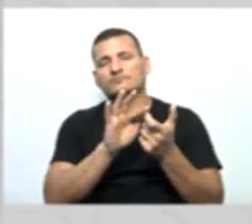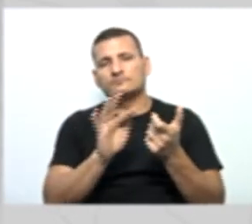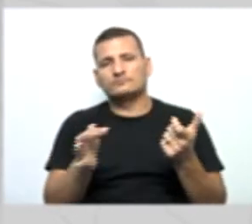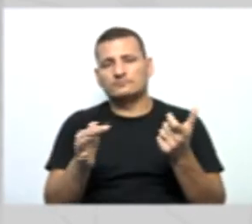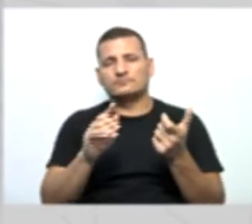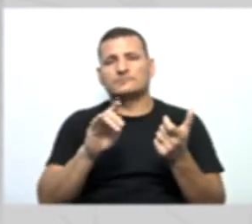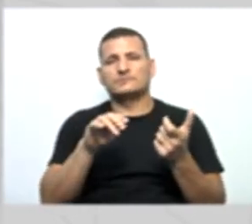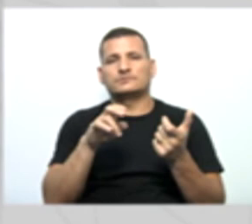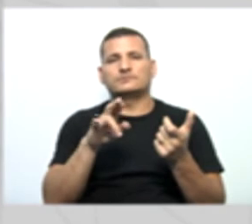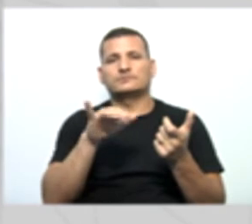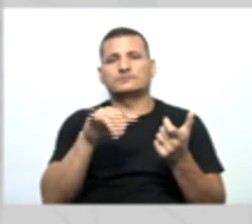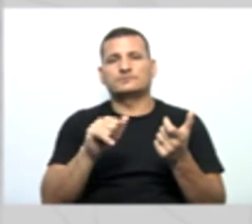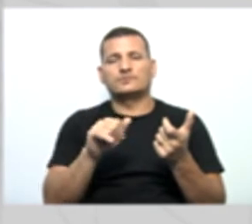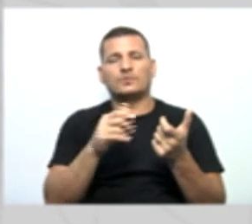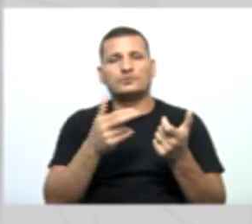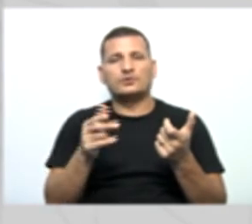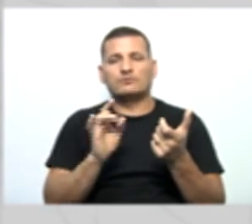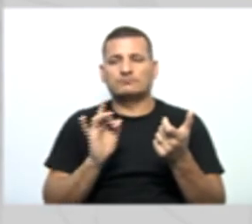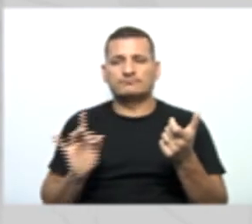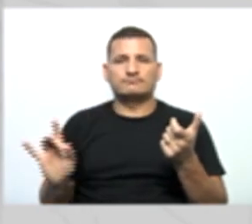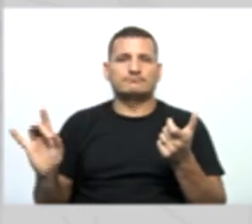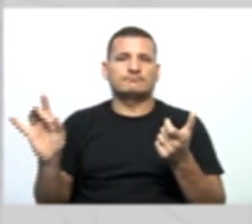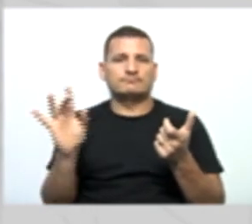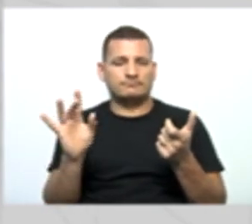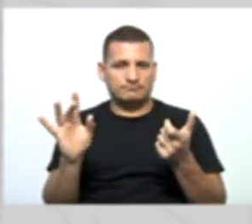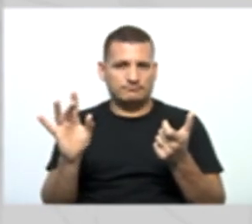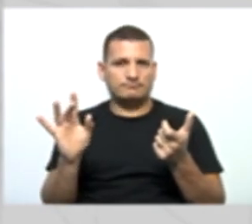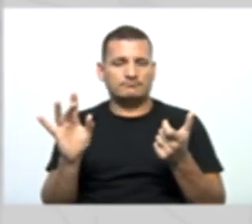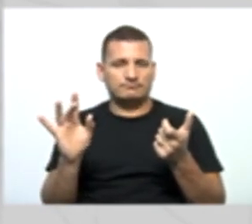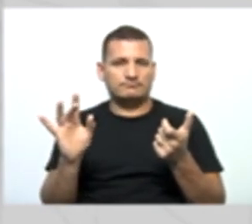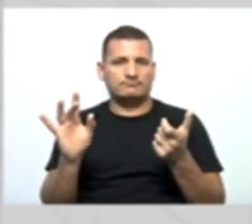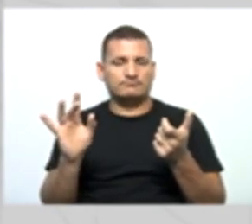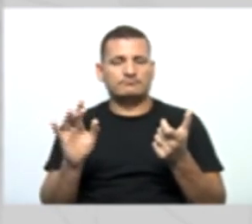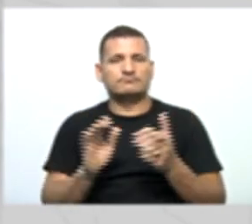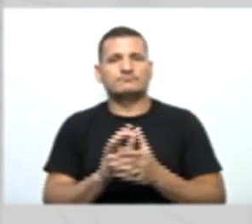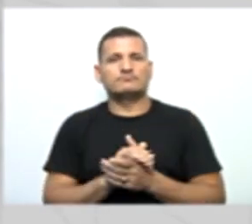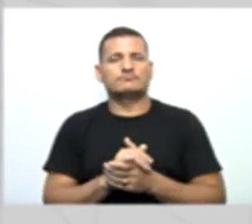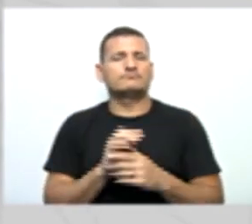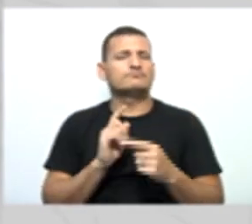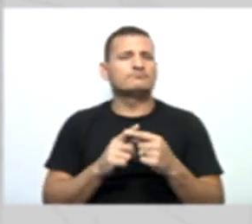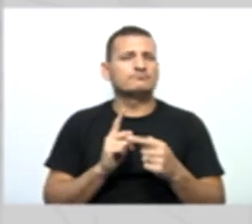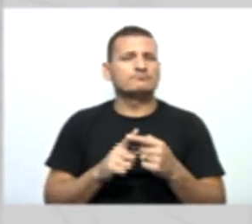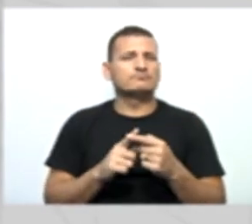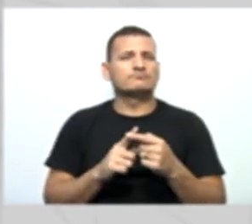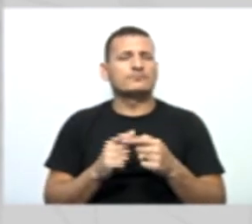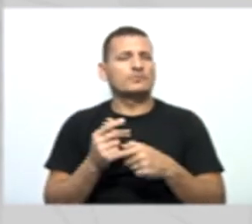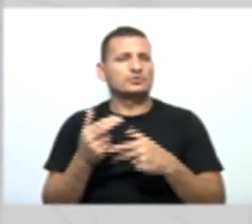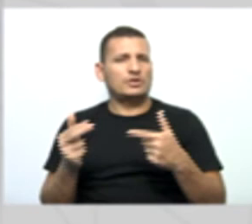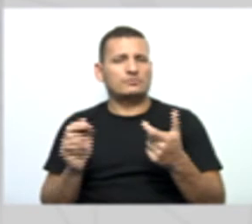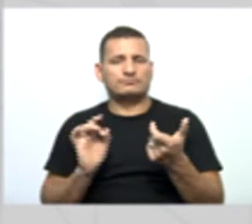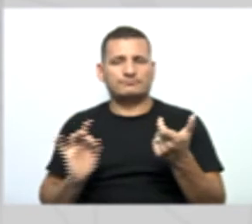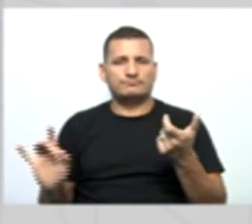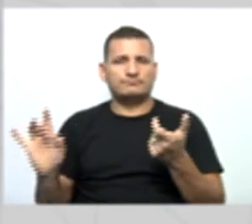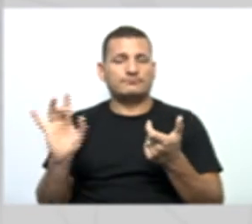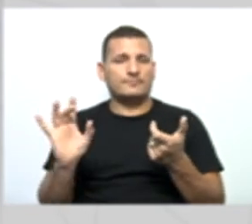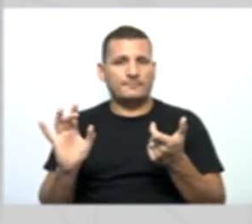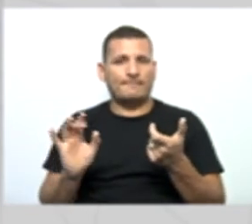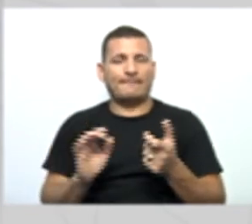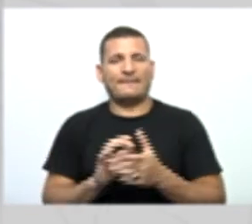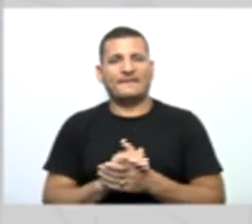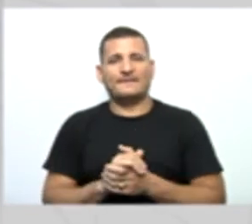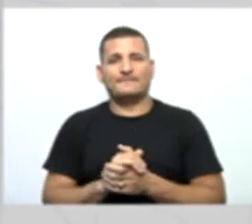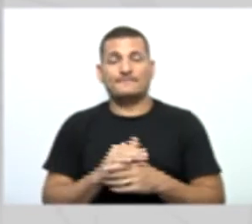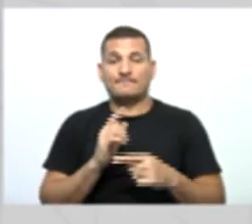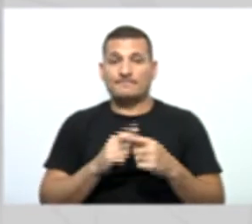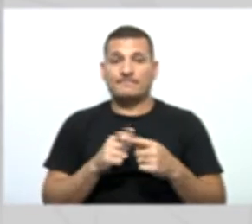para objetos individuais pertencentes a um determinado conjunto. Por que são objetos individuais? Porque a partir da classe